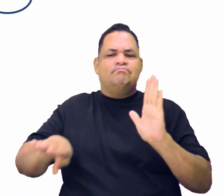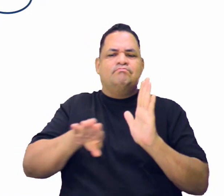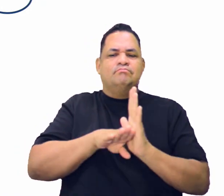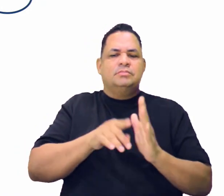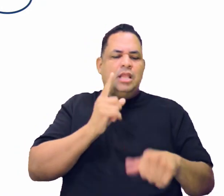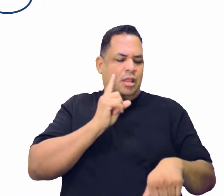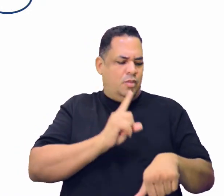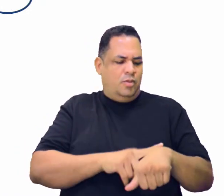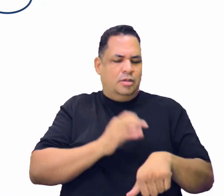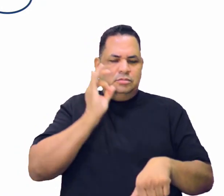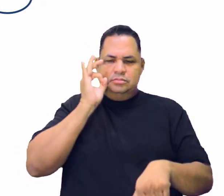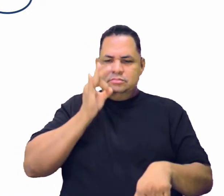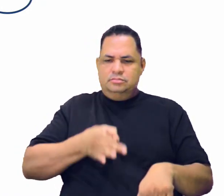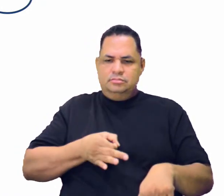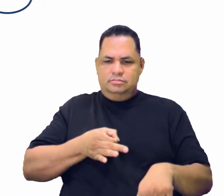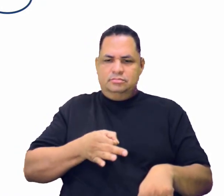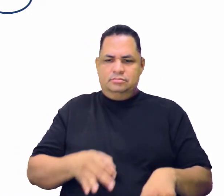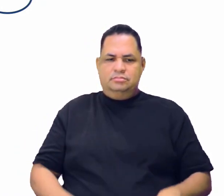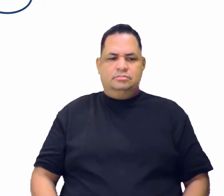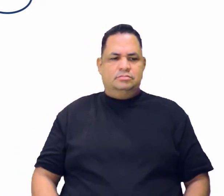a tempo.